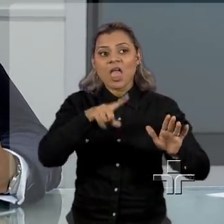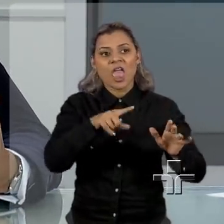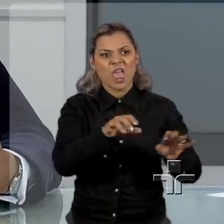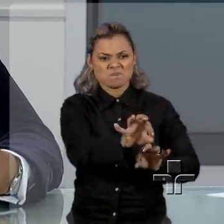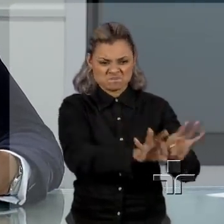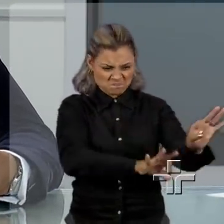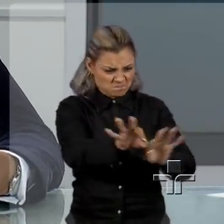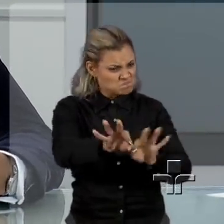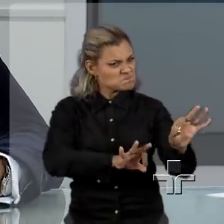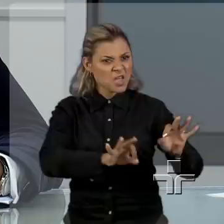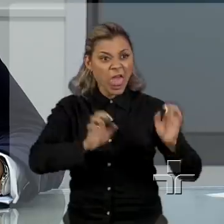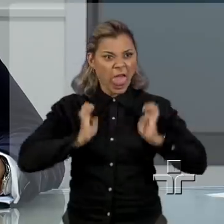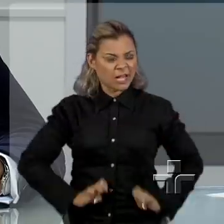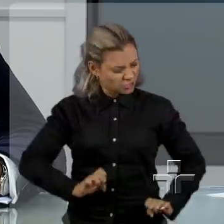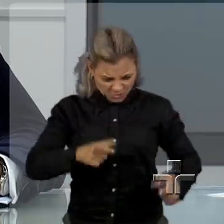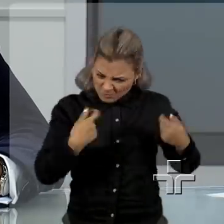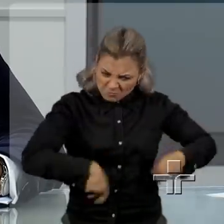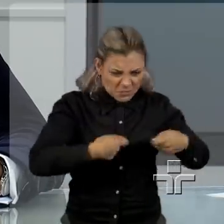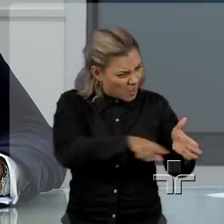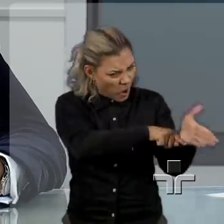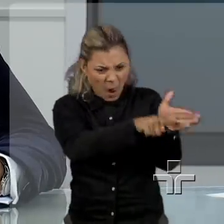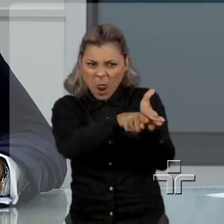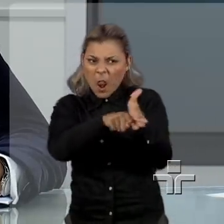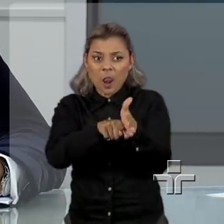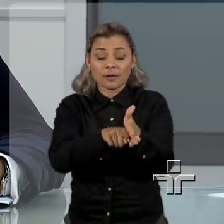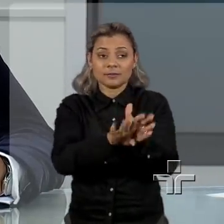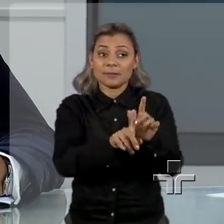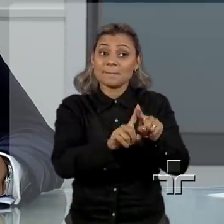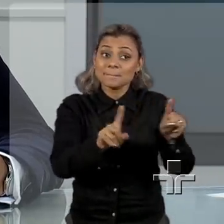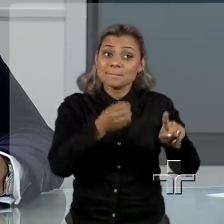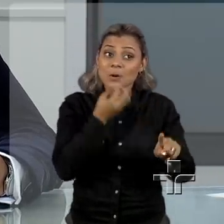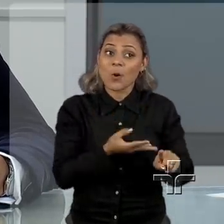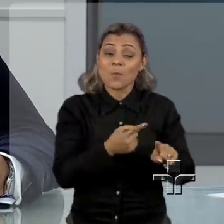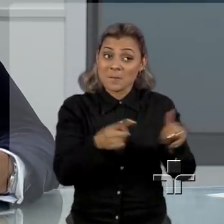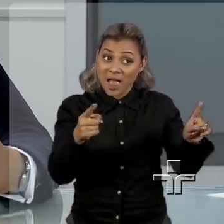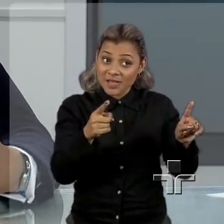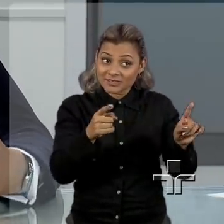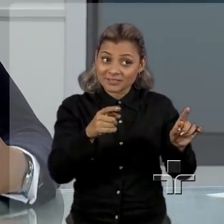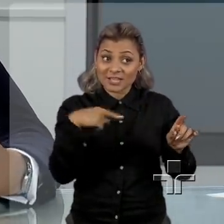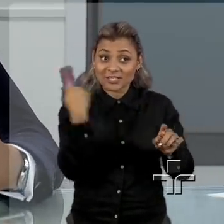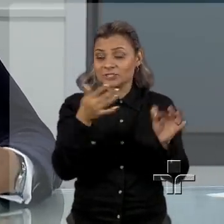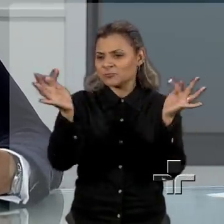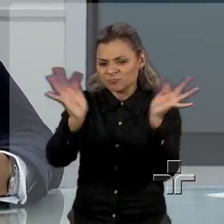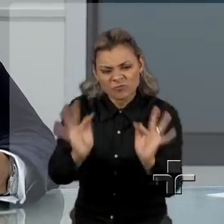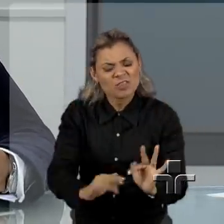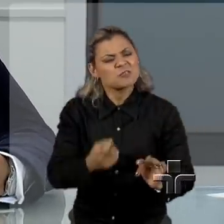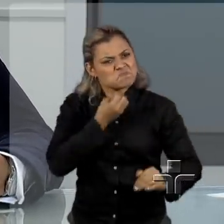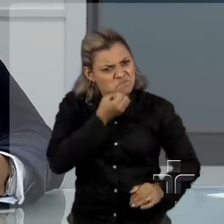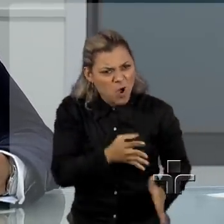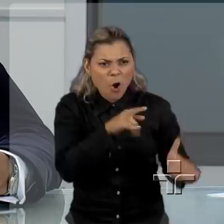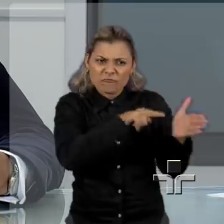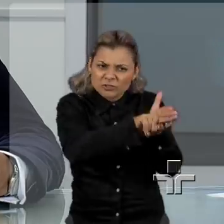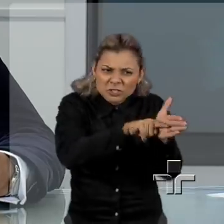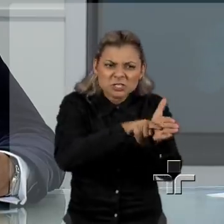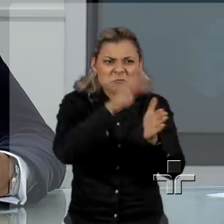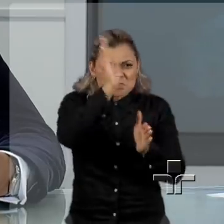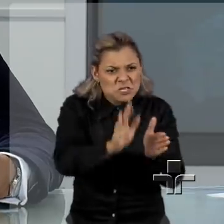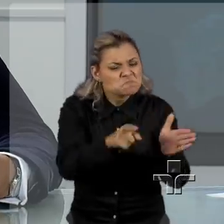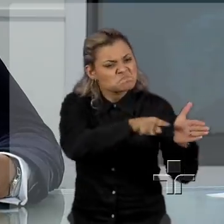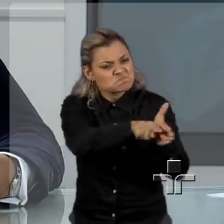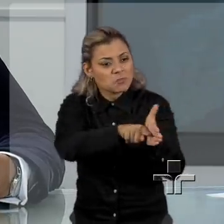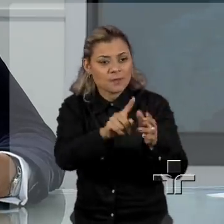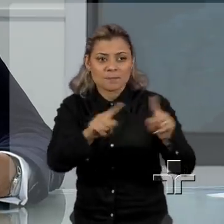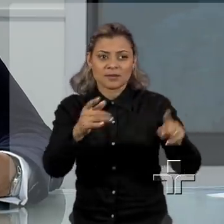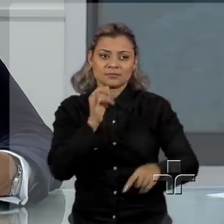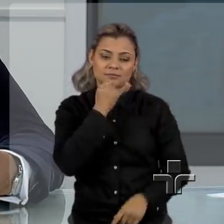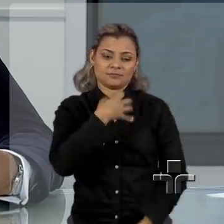faxina ética, que também é muito bom. Mas ao mesmo tempo que a gente fica feliz que esteja sendo feita essa investigação, eu fico